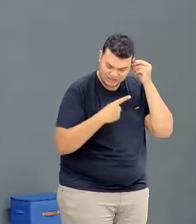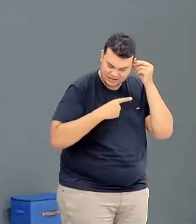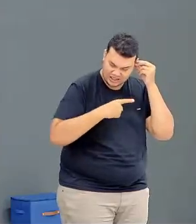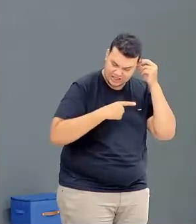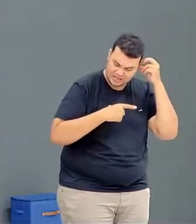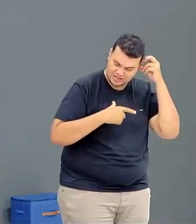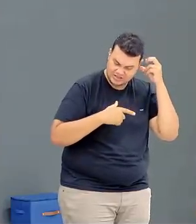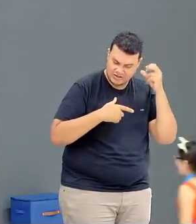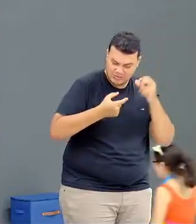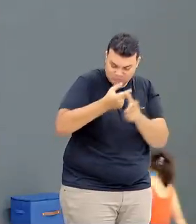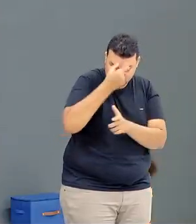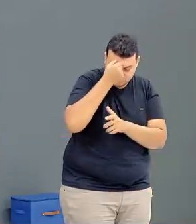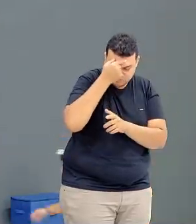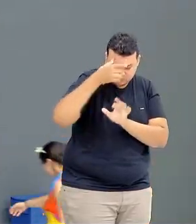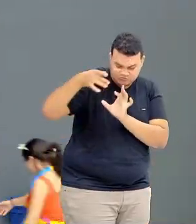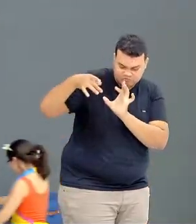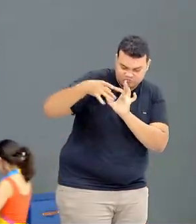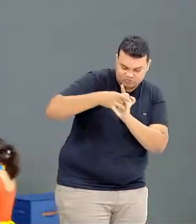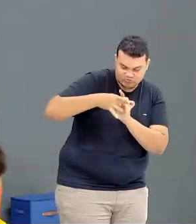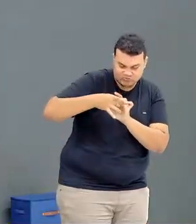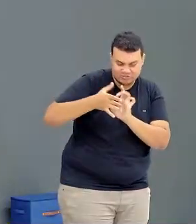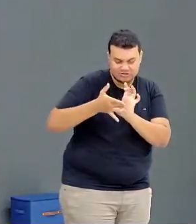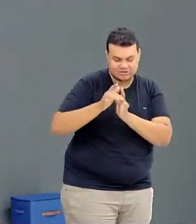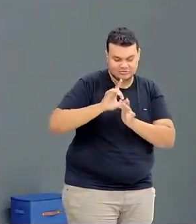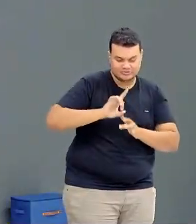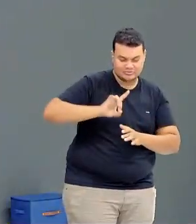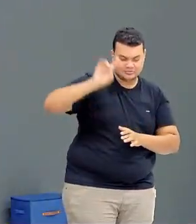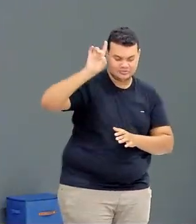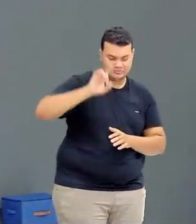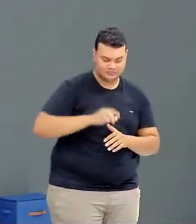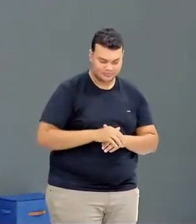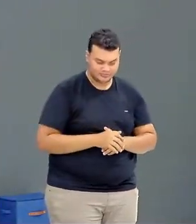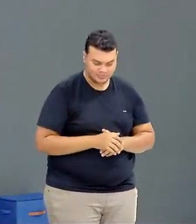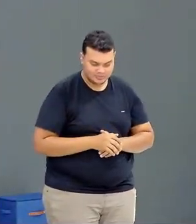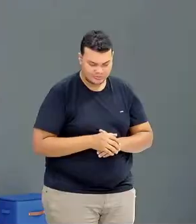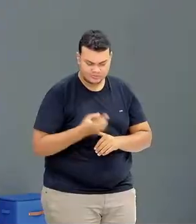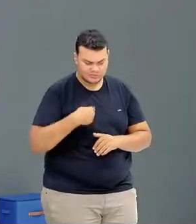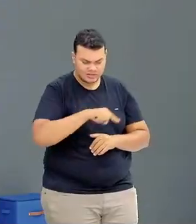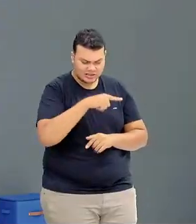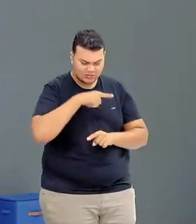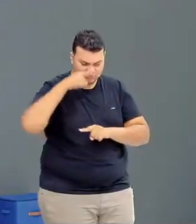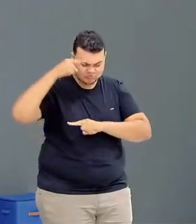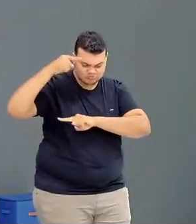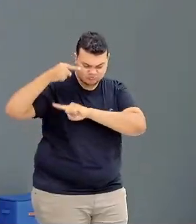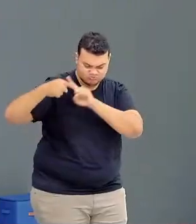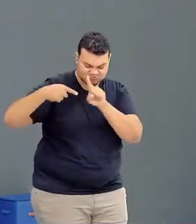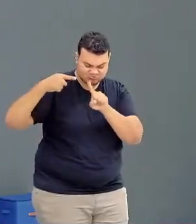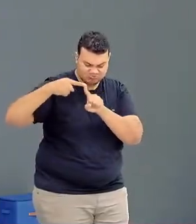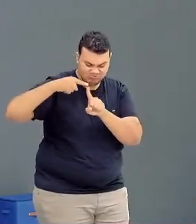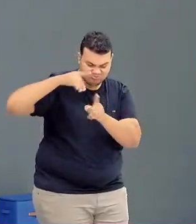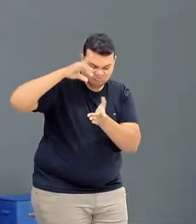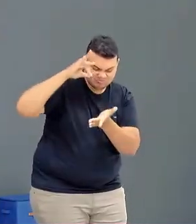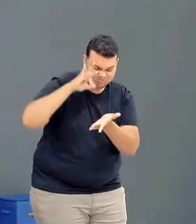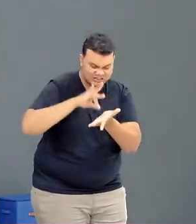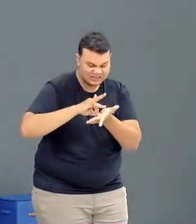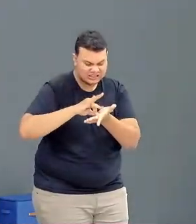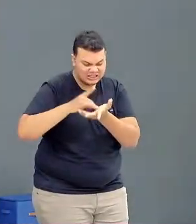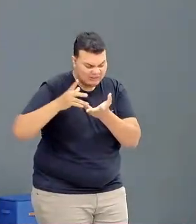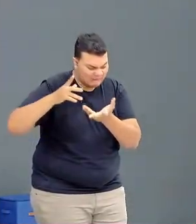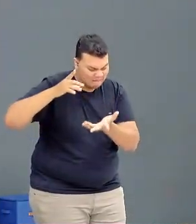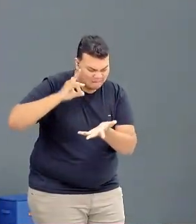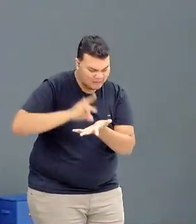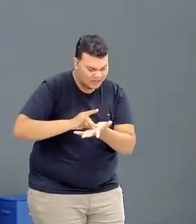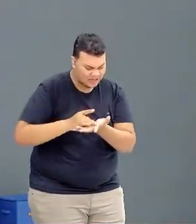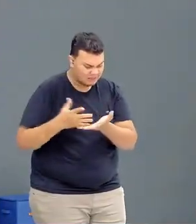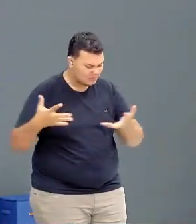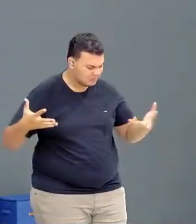cativo todo o nosso pensamento a Ti, Jesus. Levamos cativo o nosso pensamento à verdade